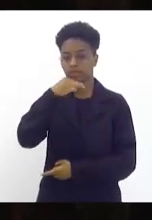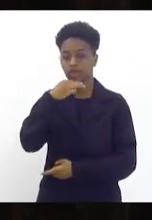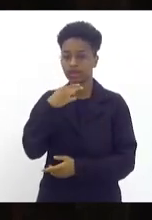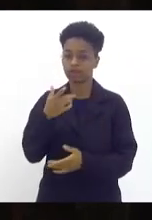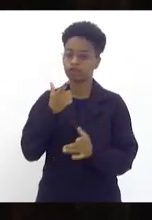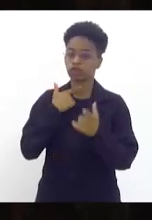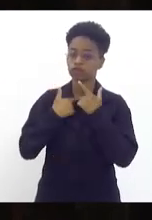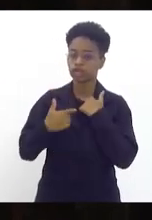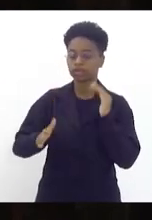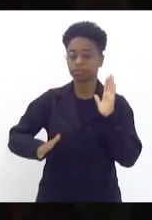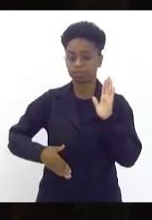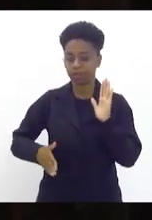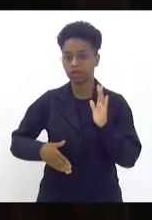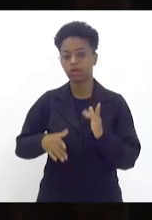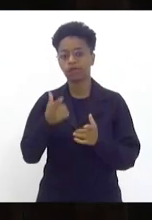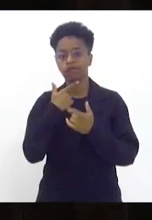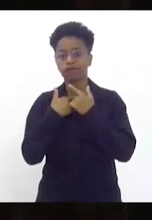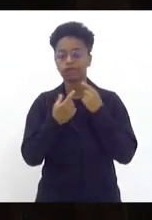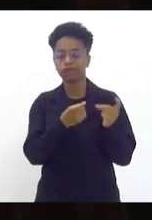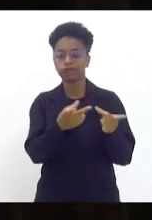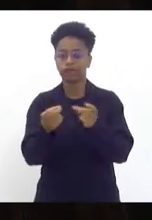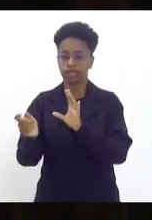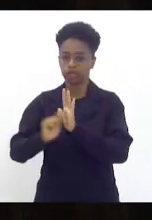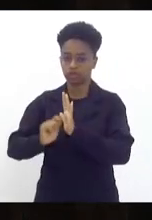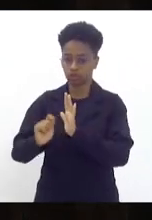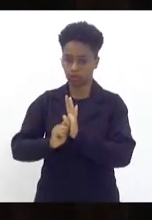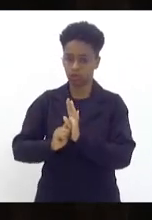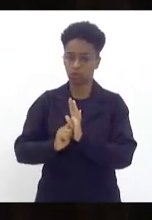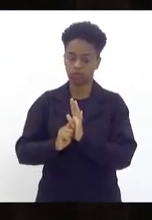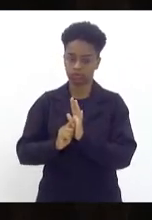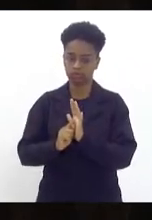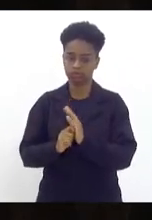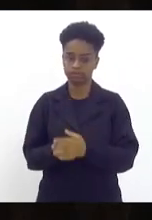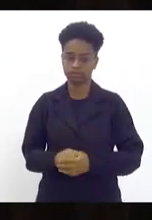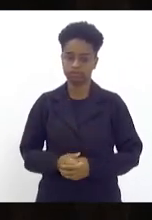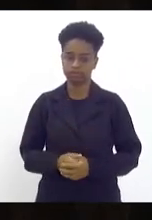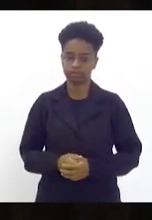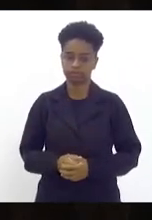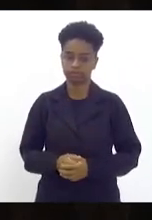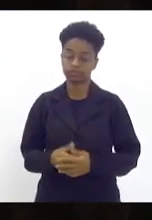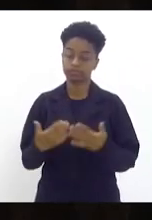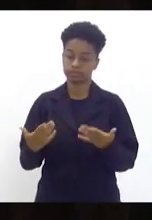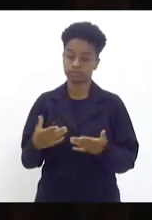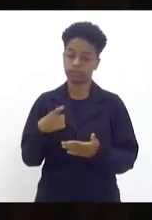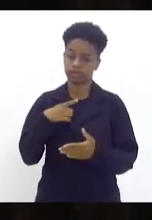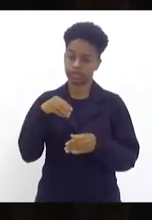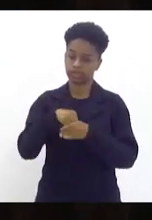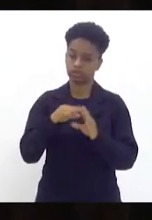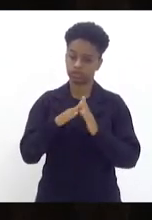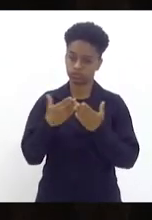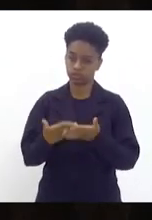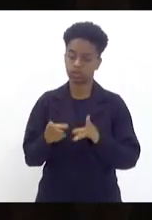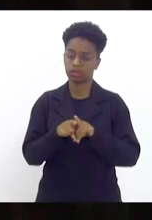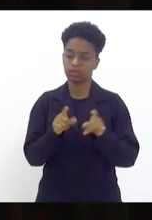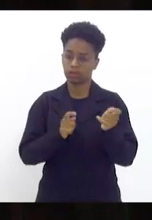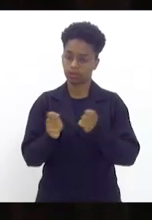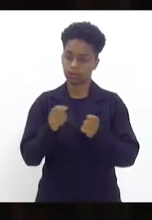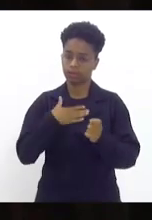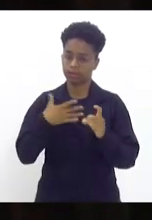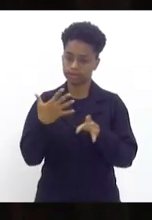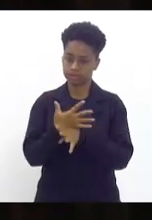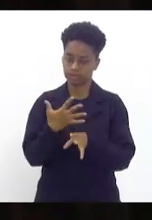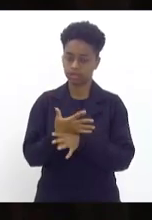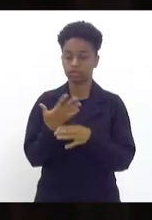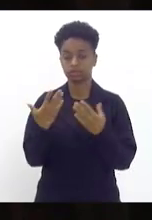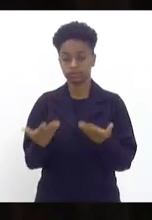traficante. Meu neto quer ter o tênis do traficante, né? E eles estão nas escolas, e eles dominam minha cidade, né?